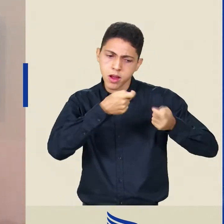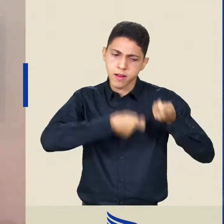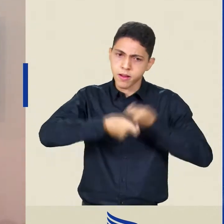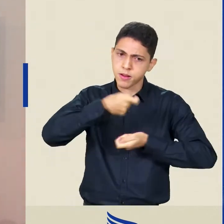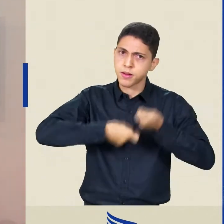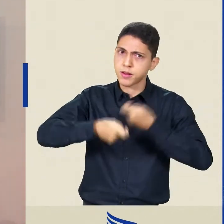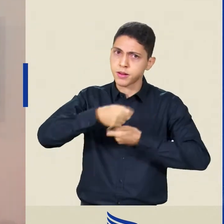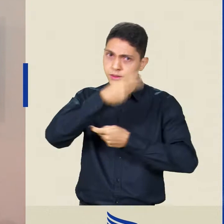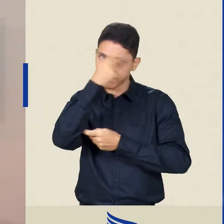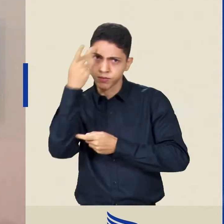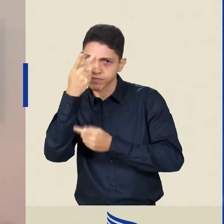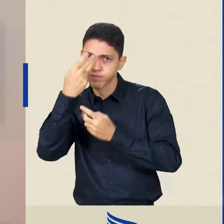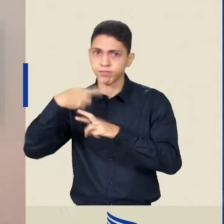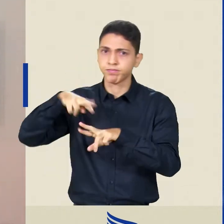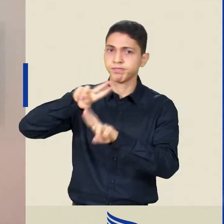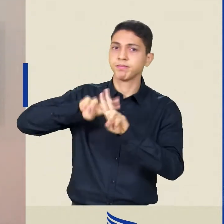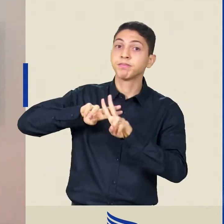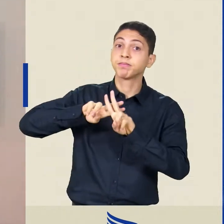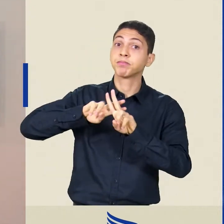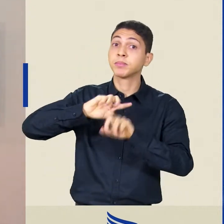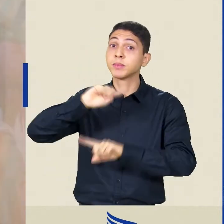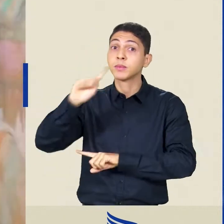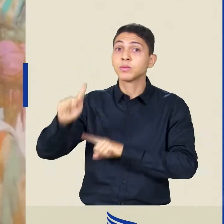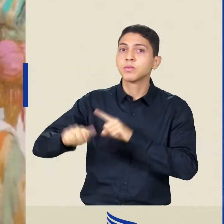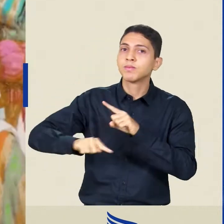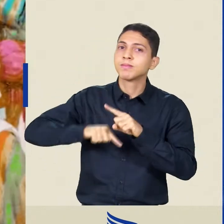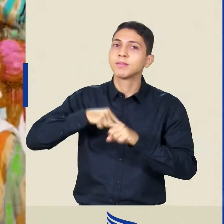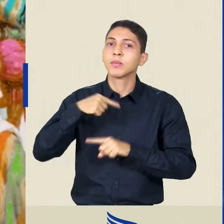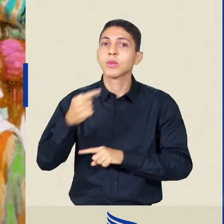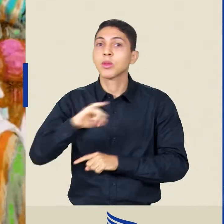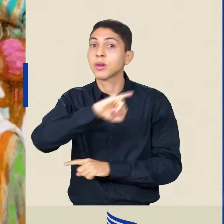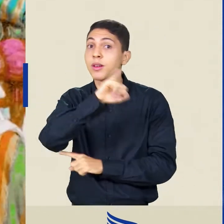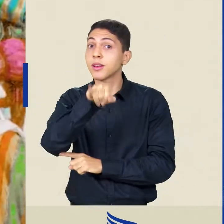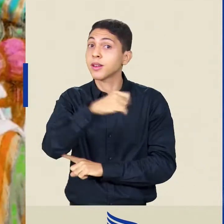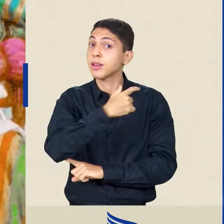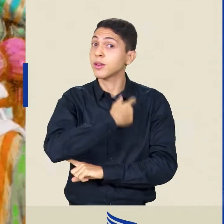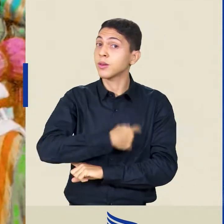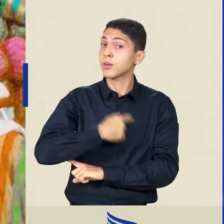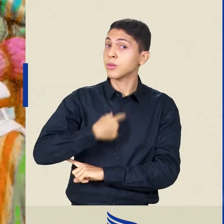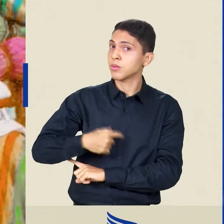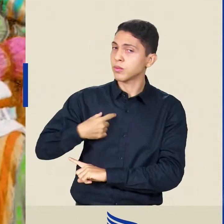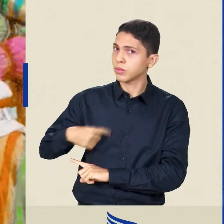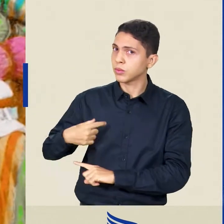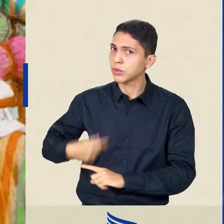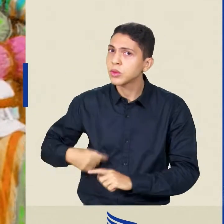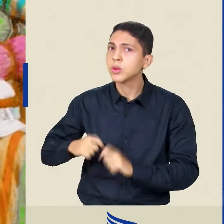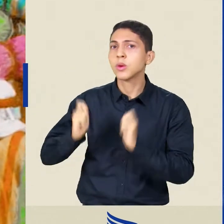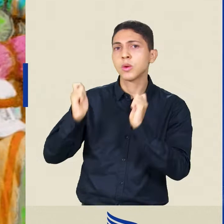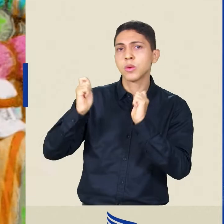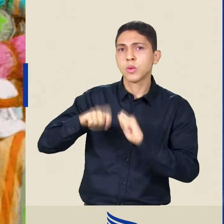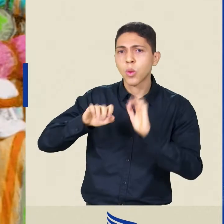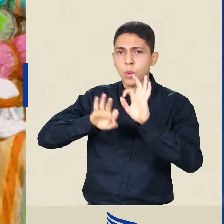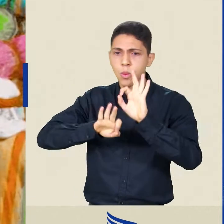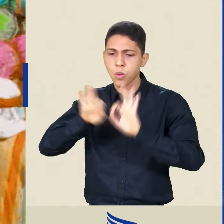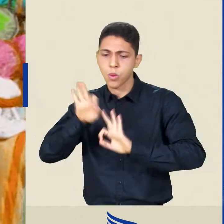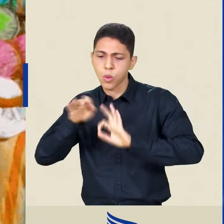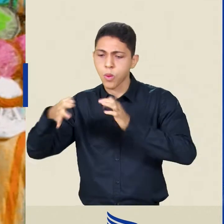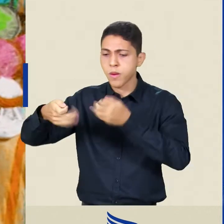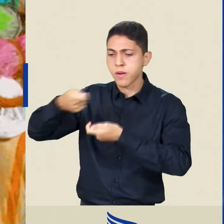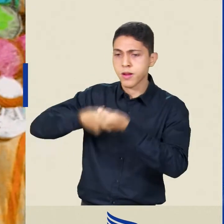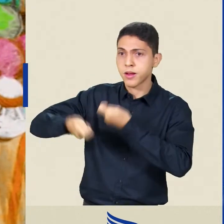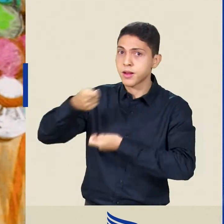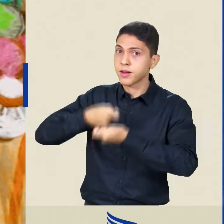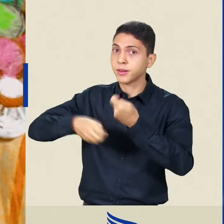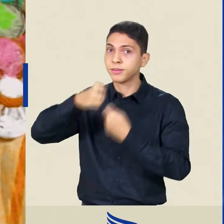presos. Tempos depois, o José ganhou a confiança do faraó e administrou o grande reino do